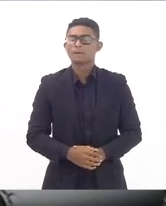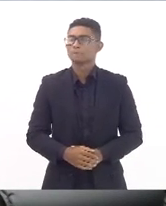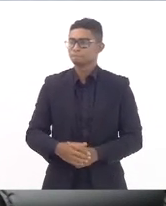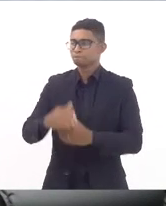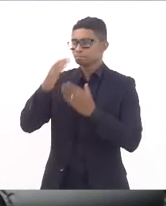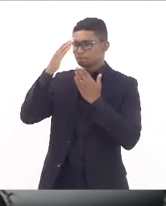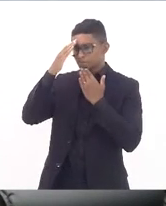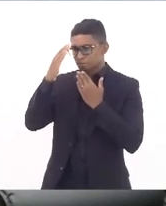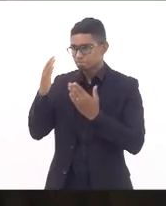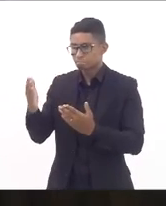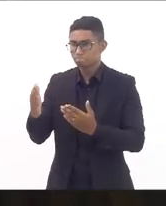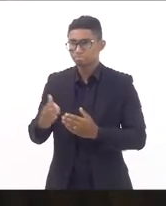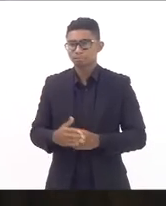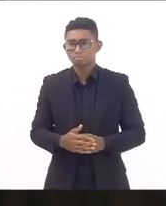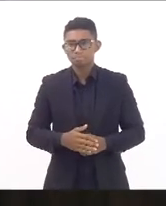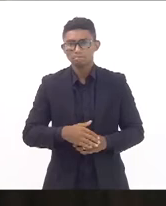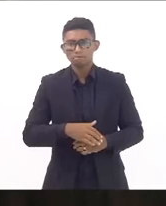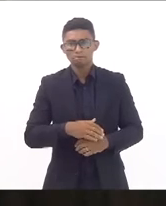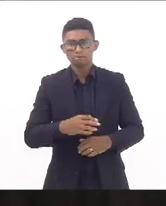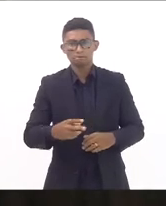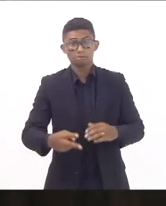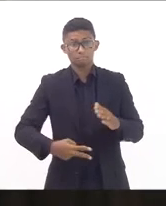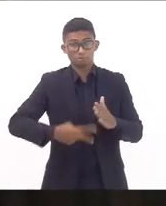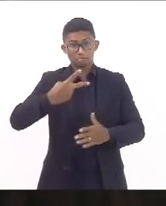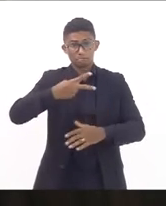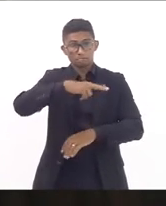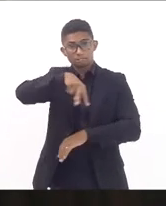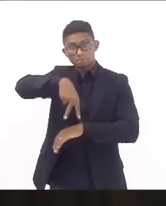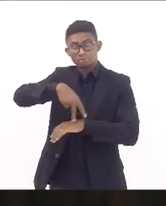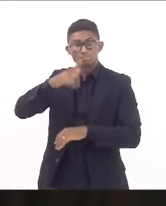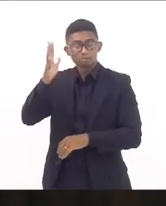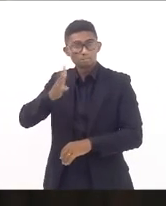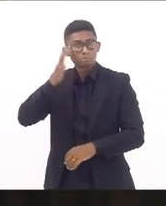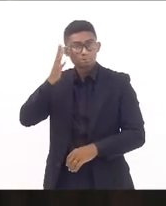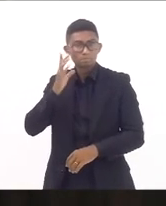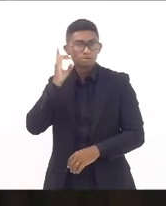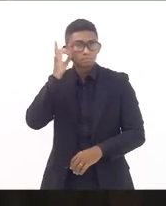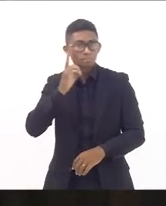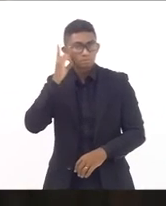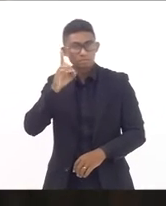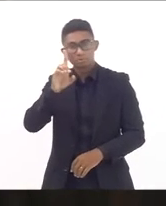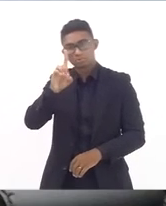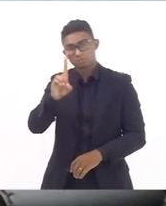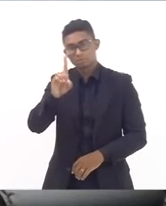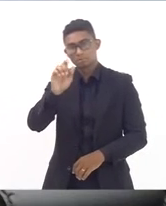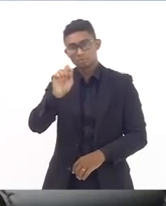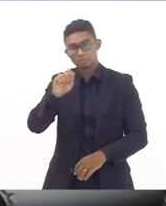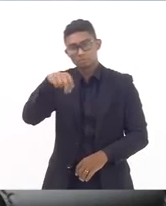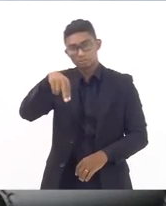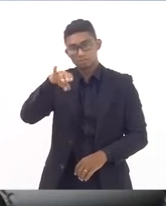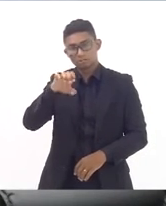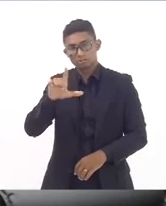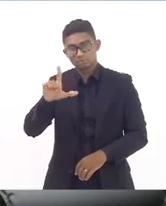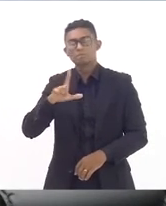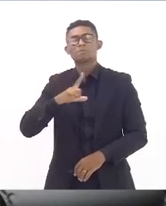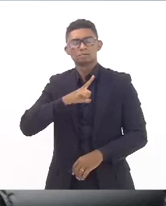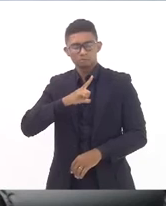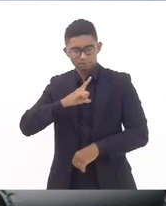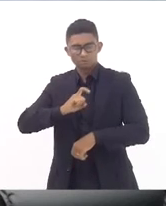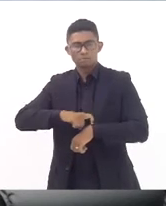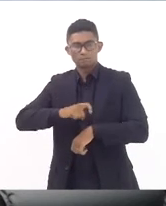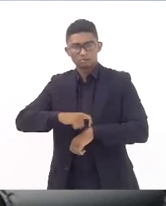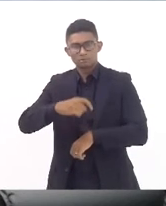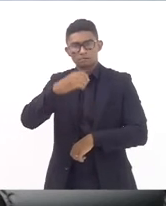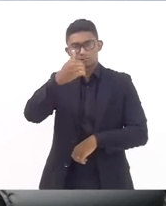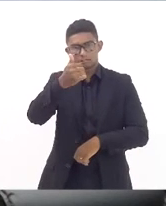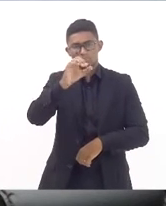Obrigada, deputado. Próximo orador inscrito é o nobre deputado Daniel Liberon. Vossa Excelência dispõe de 10 minutos no